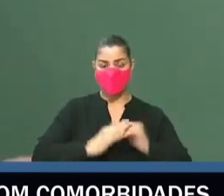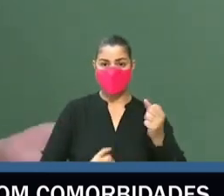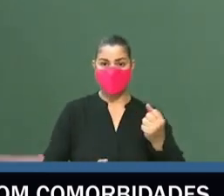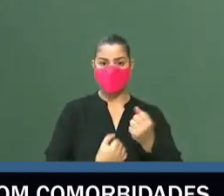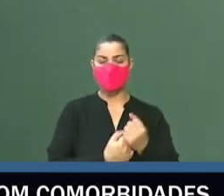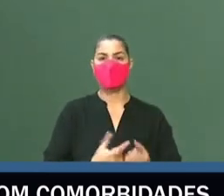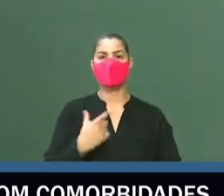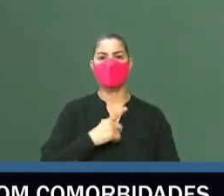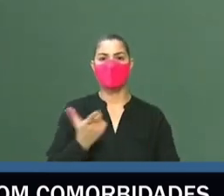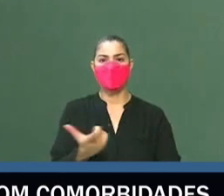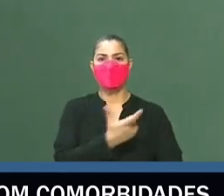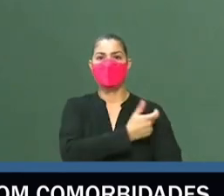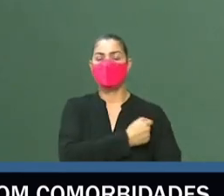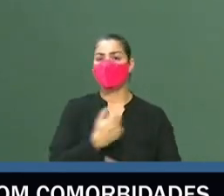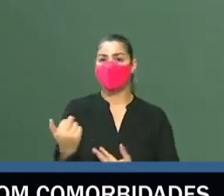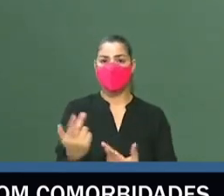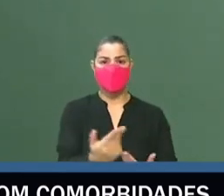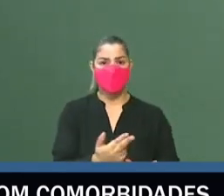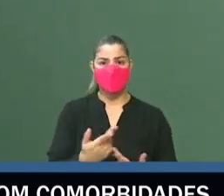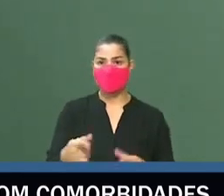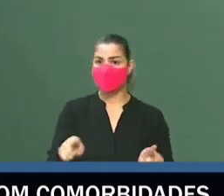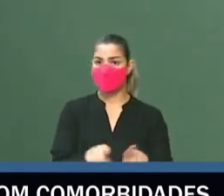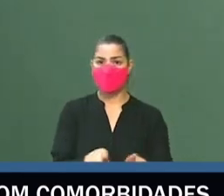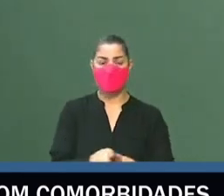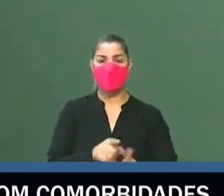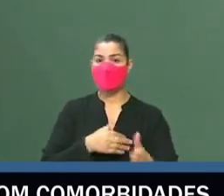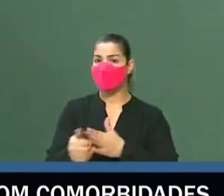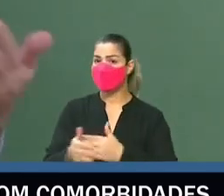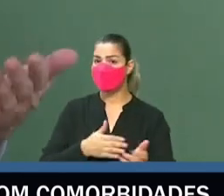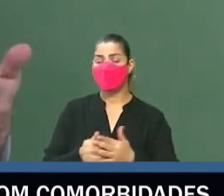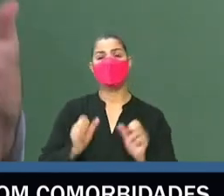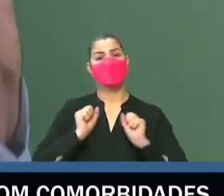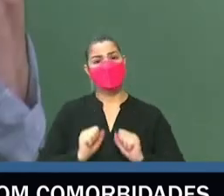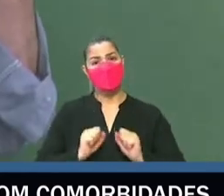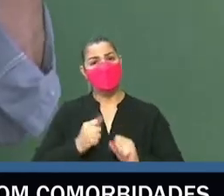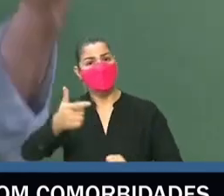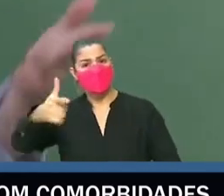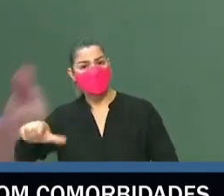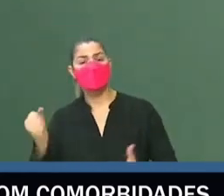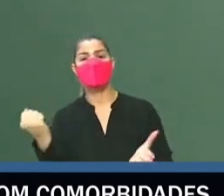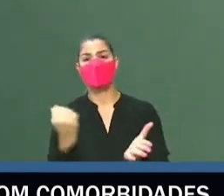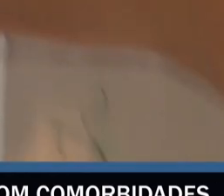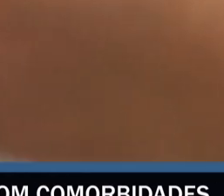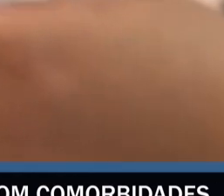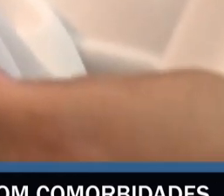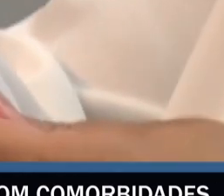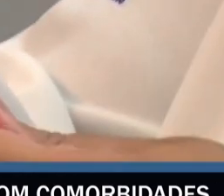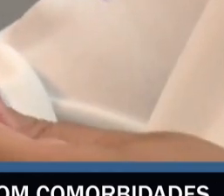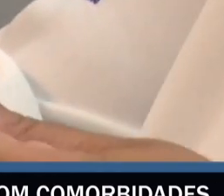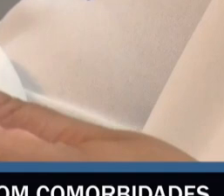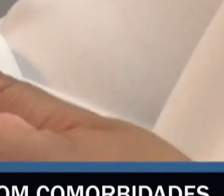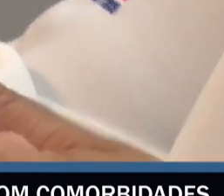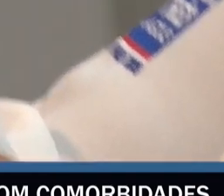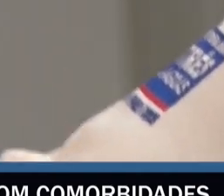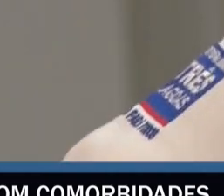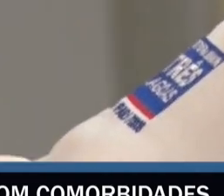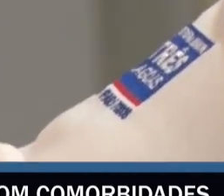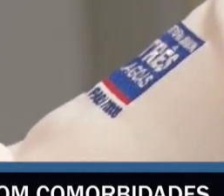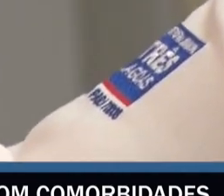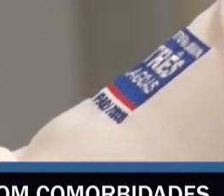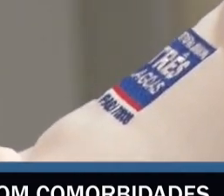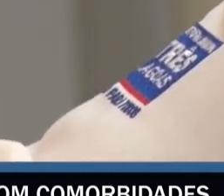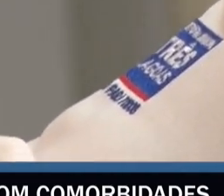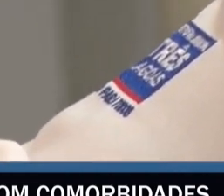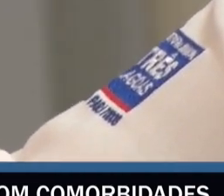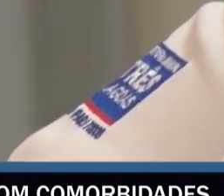que a gente faça um reforço com a mesma vacina ou com vacina diferente as vacinas que estarão disponível se aprovada